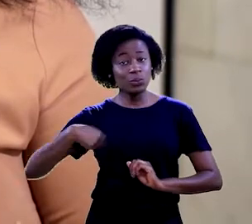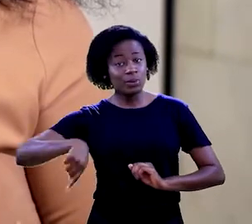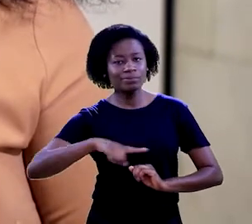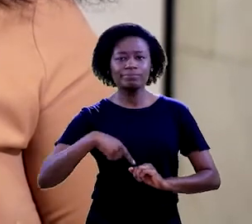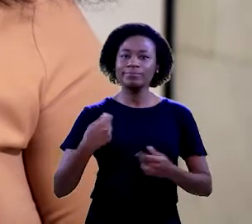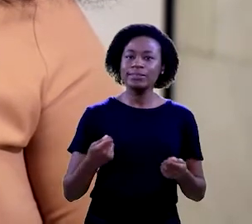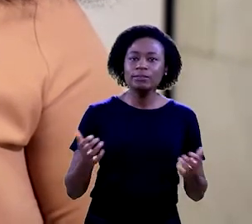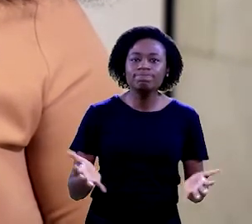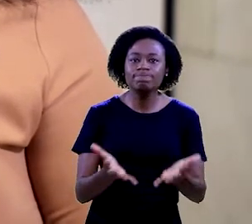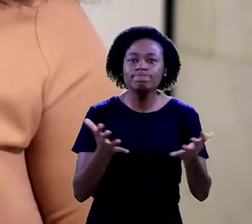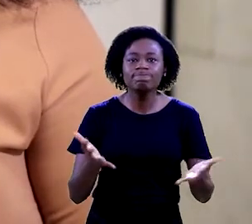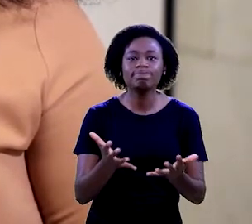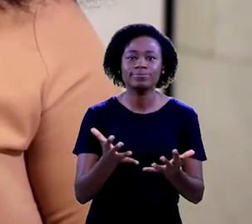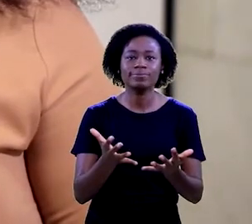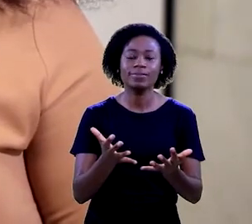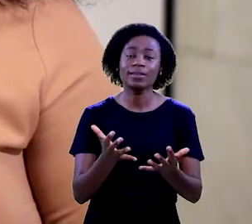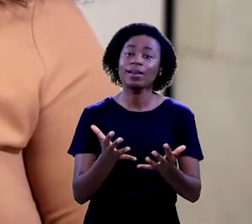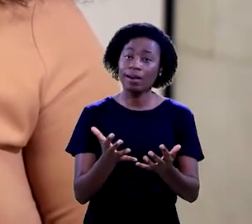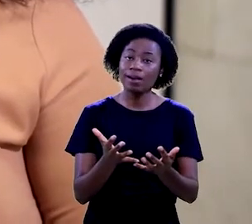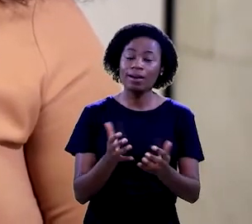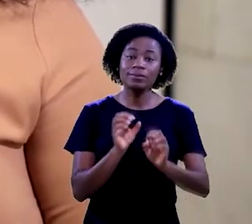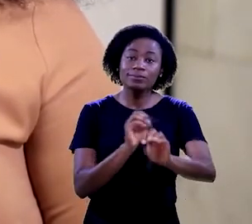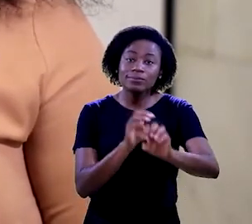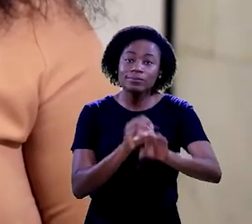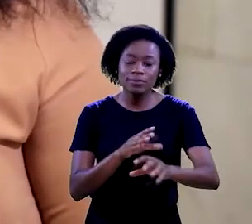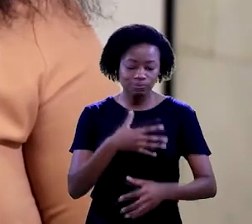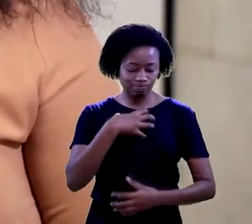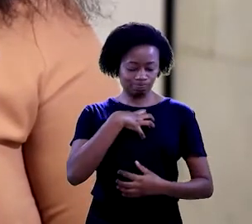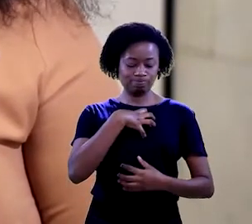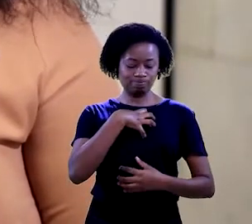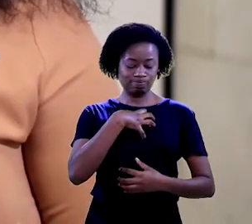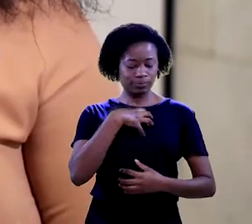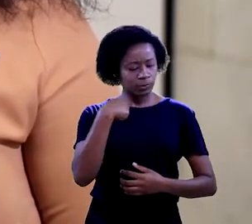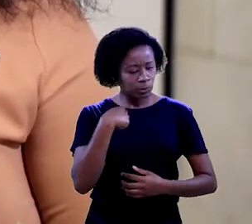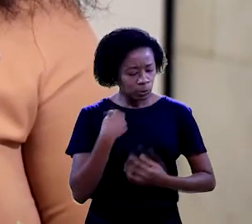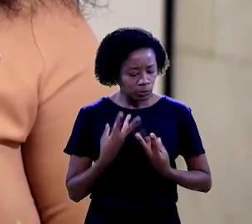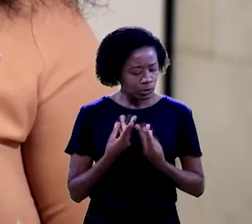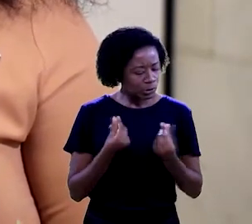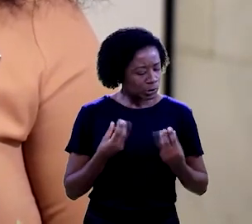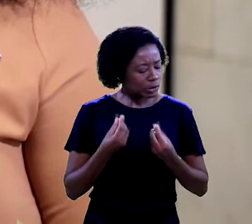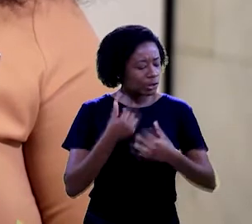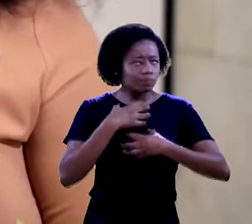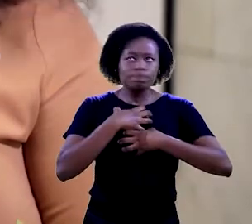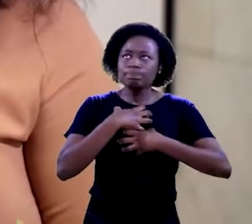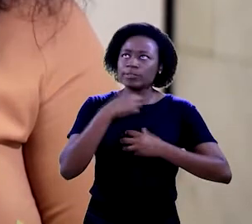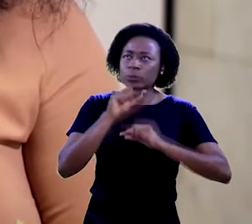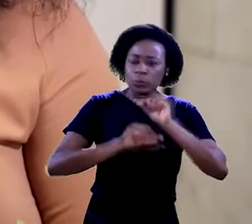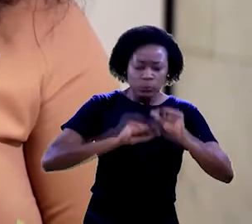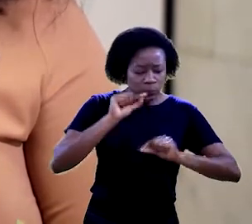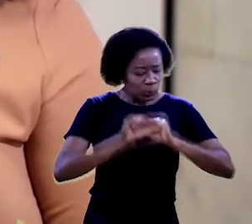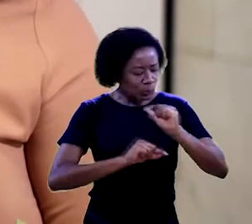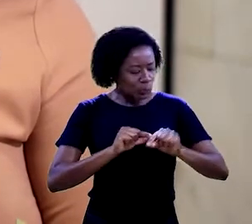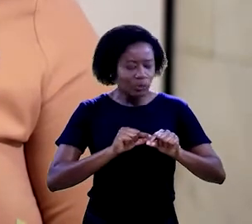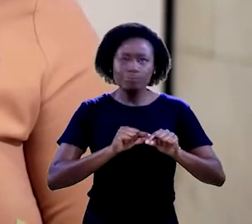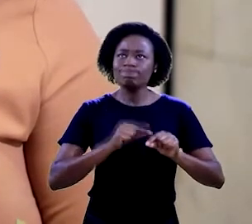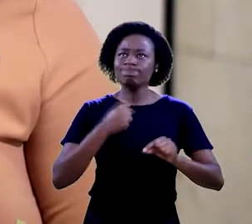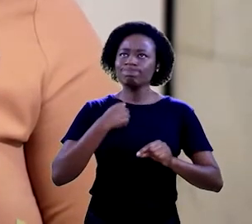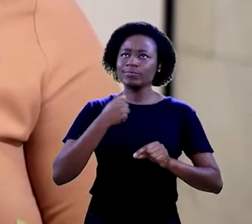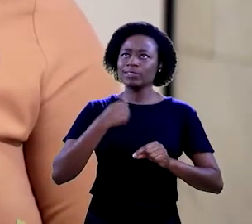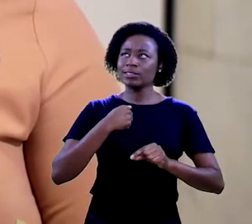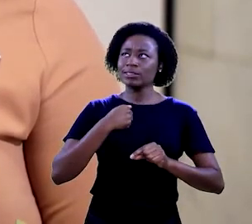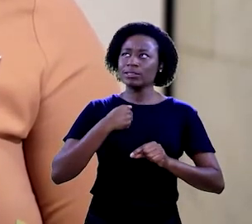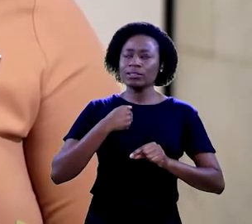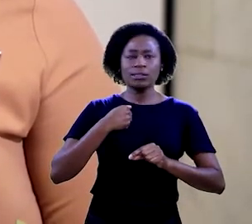na educação dos sentimentos. Eu acho que enquanto nós não soubermos sentir,